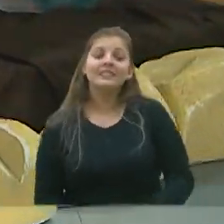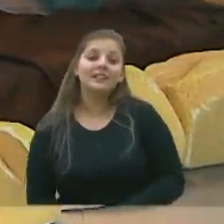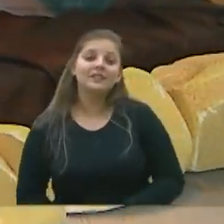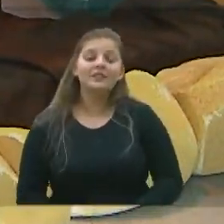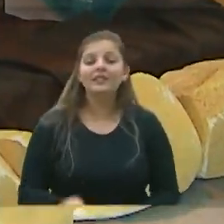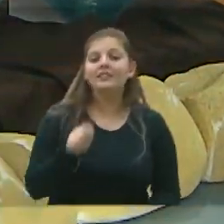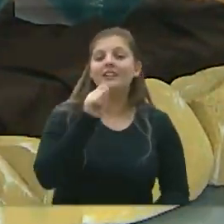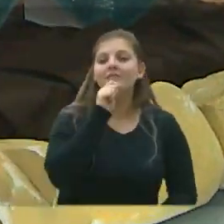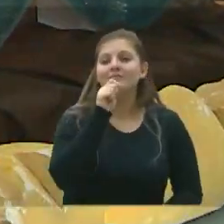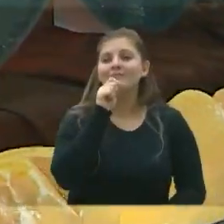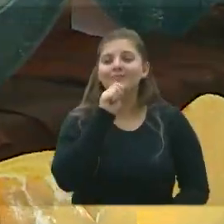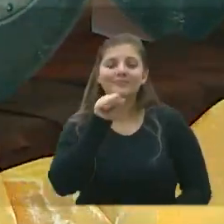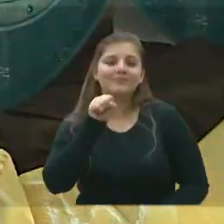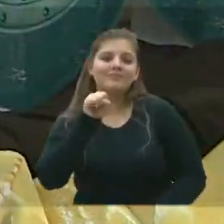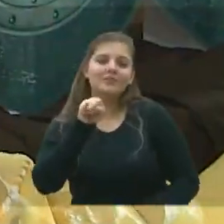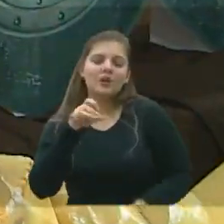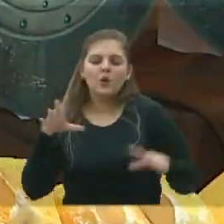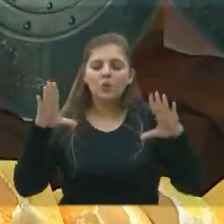se vier